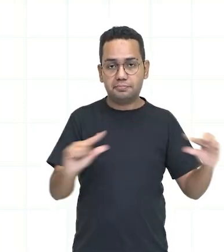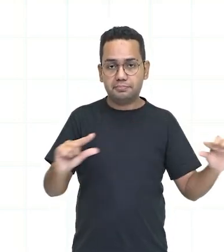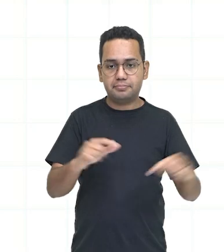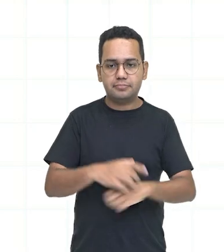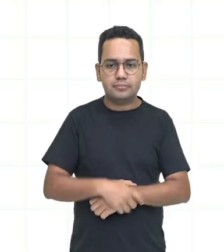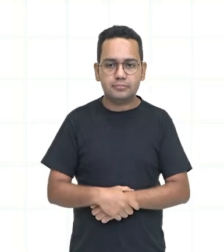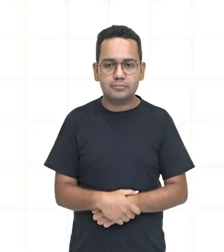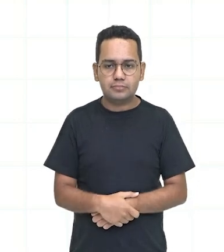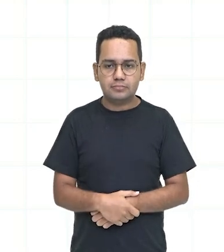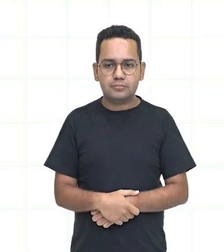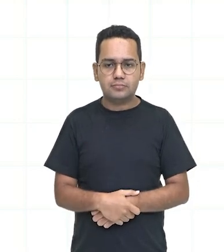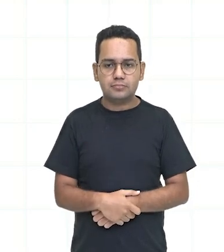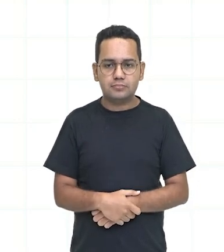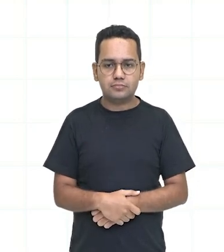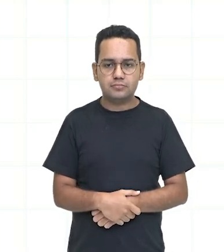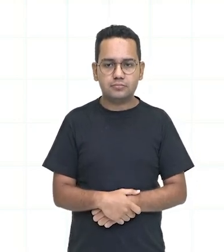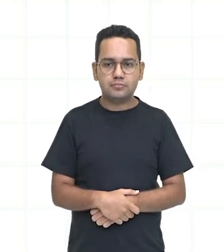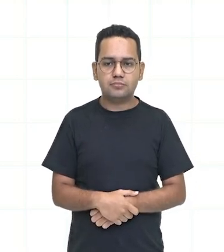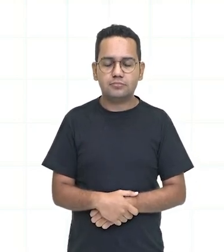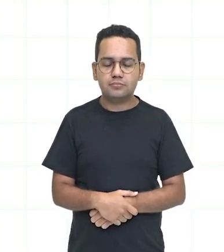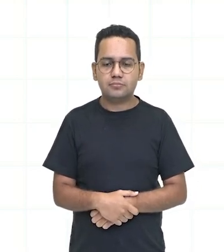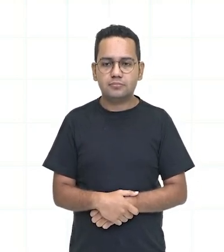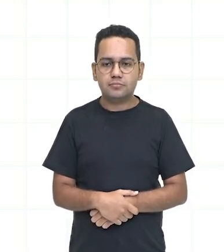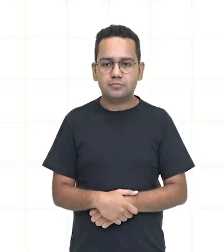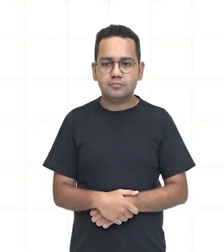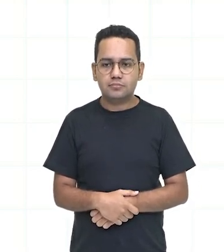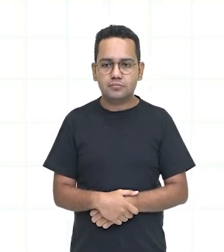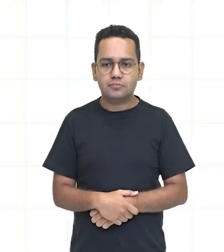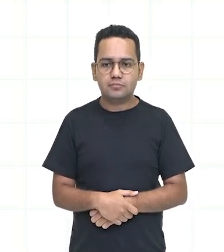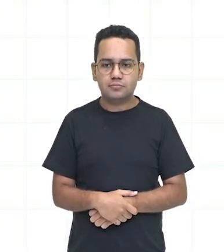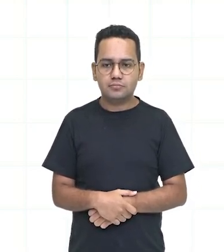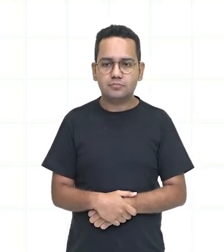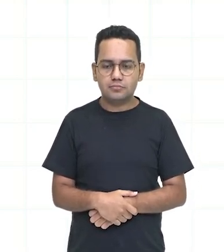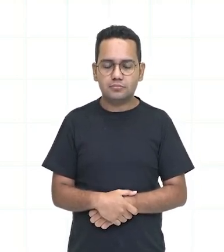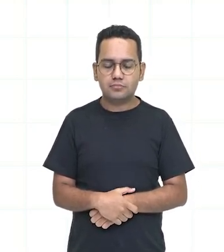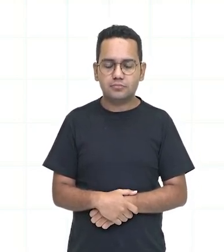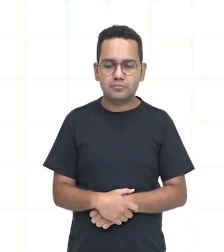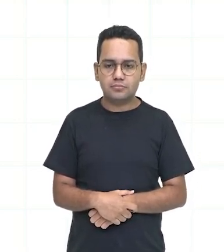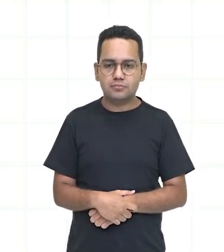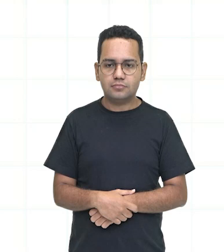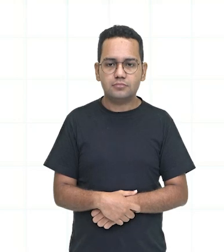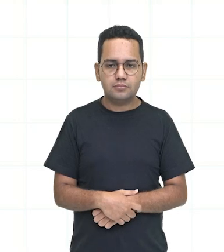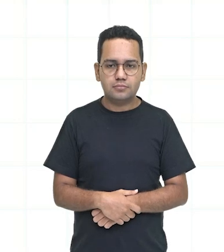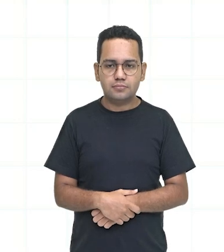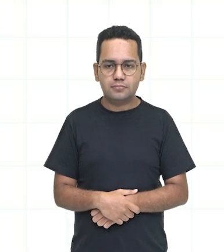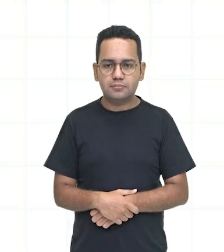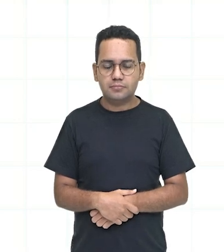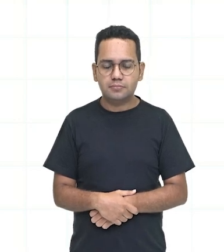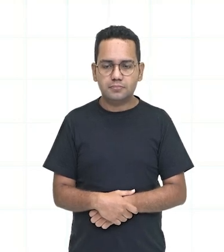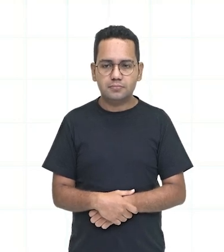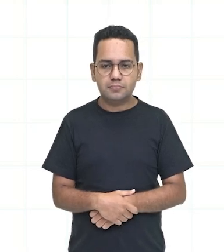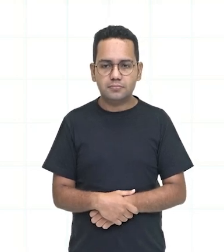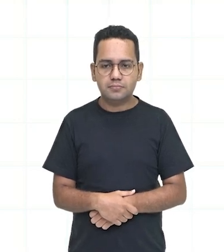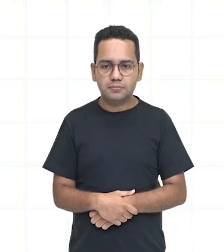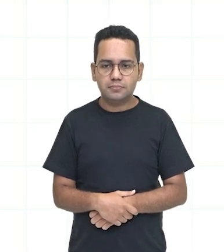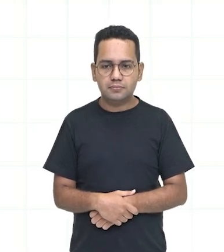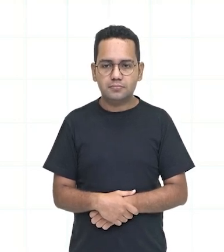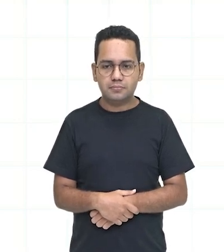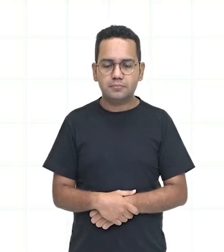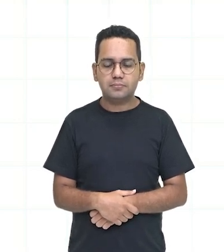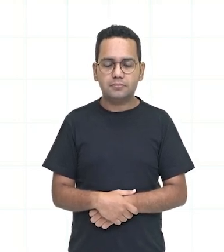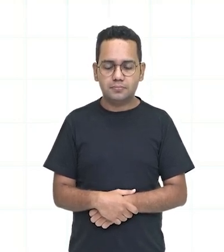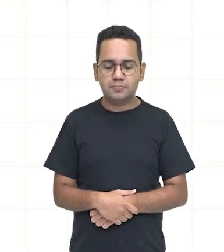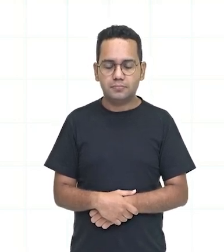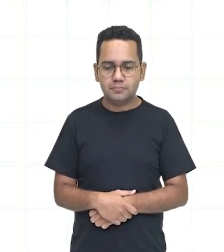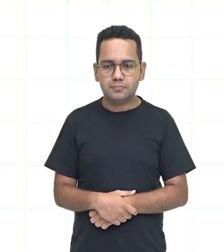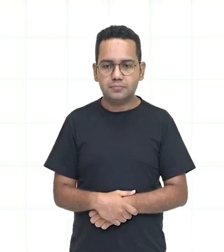estudar, pesado, né? A expressão hard é sempre relacionado a algo denso, duro.